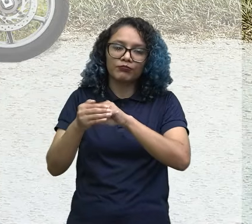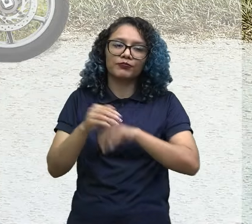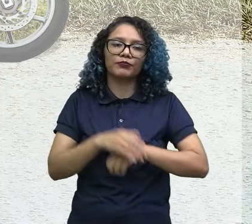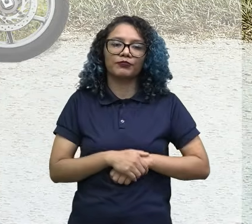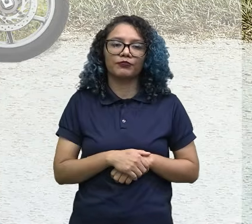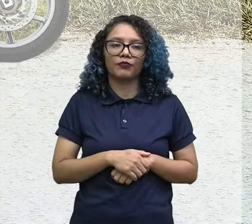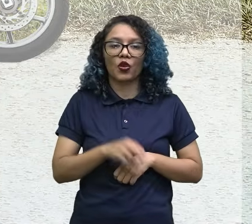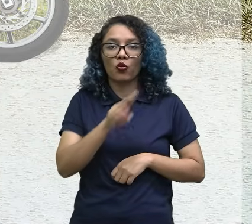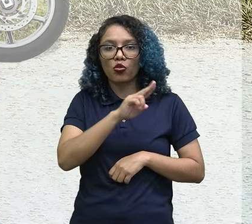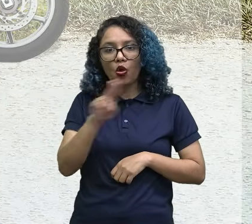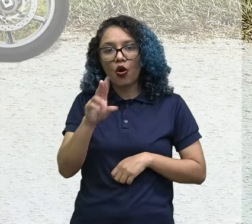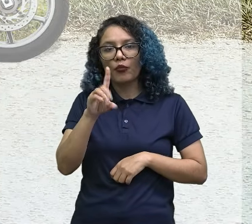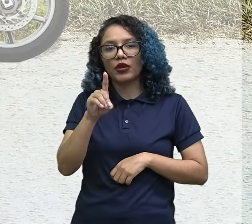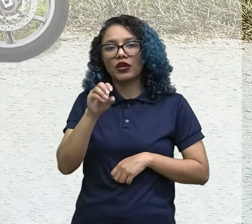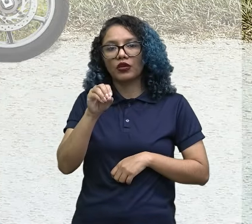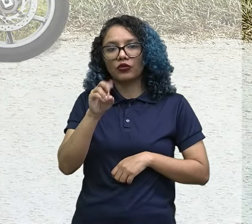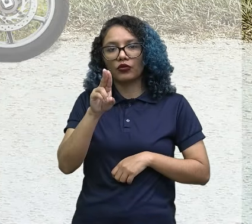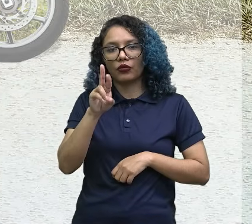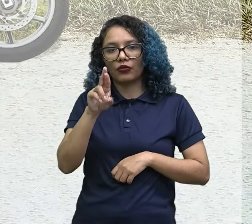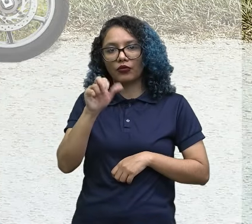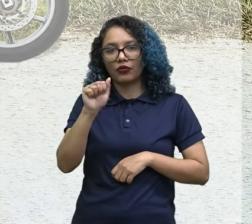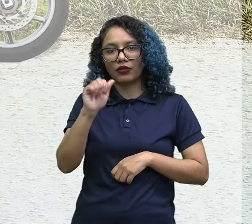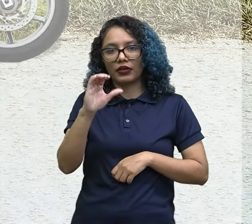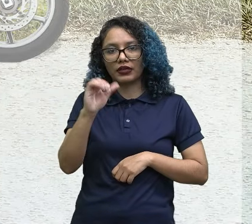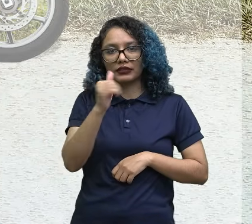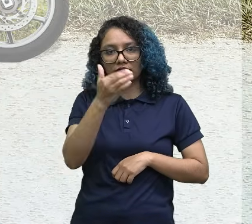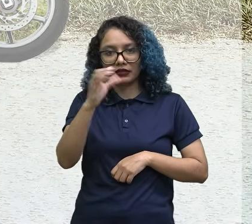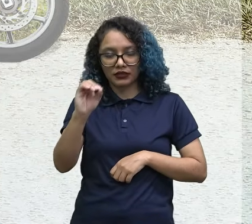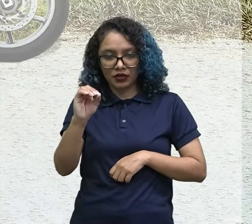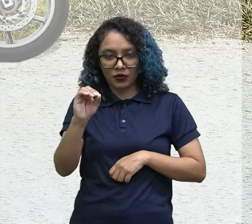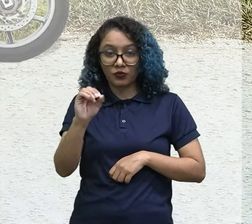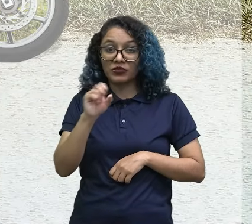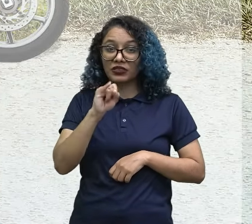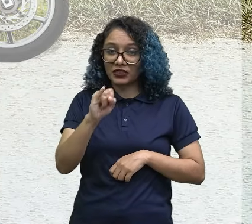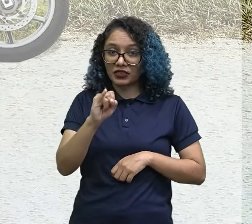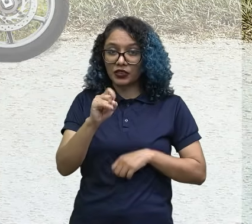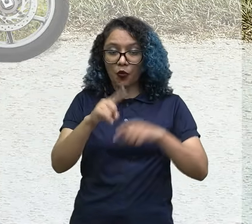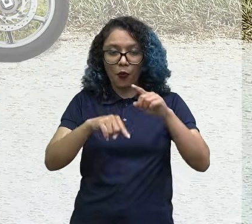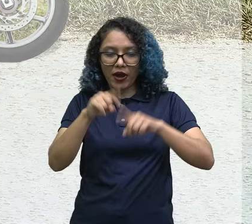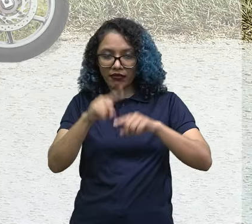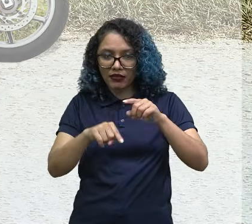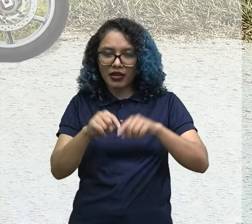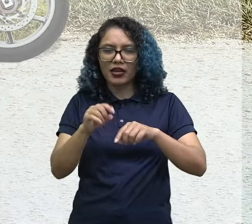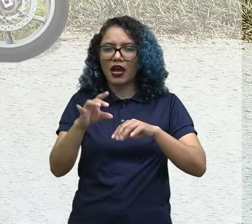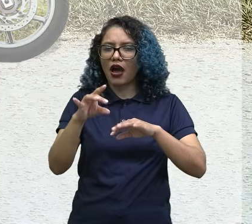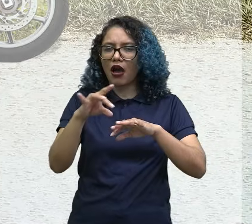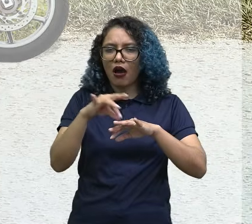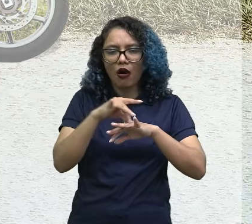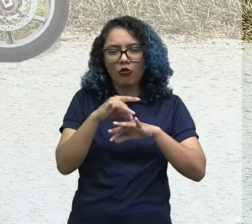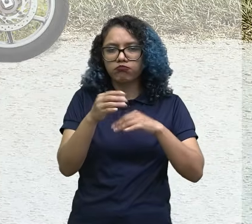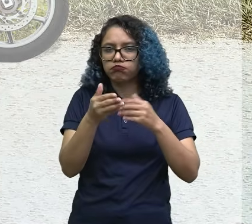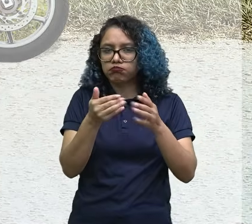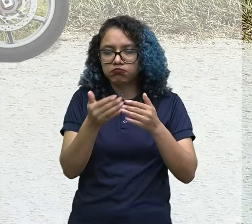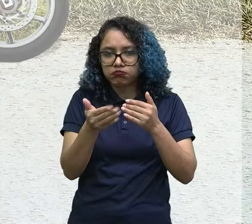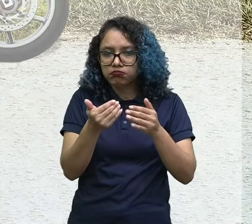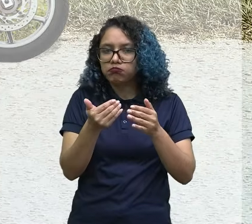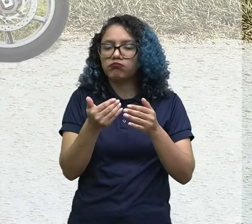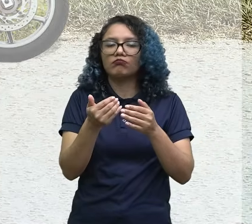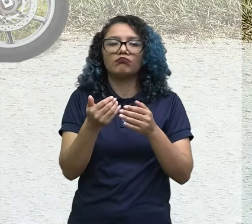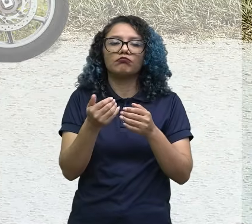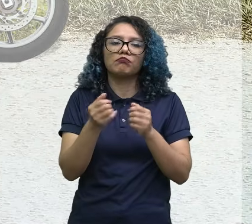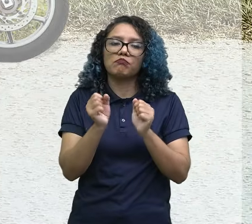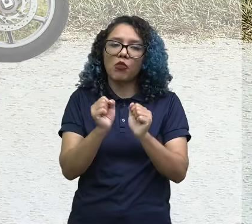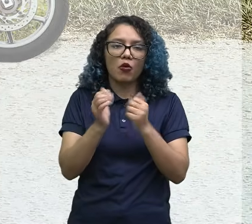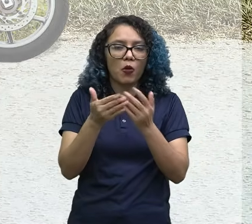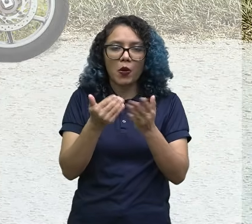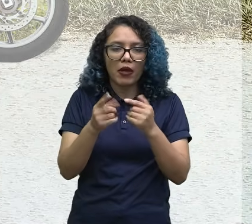galvanização é douração, né? Então, quando a gente aplica, reveste uma bijuteria, né, ou uma peça, seja ela,